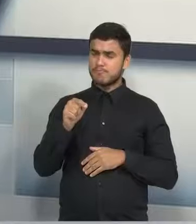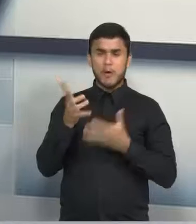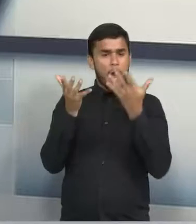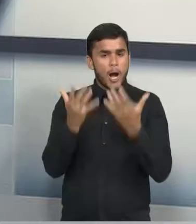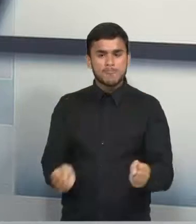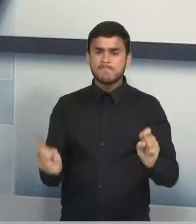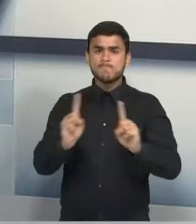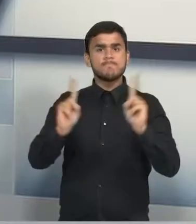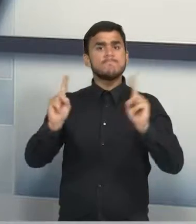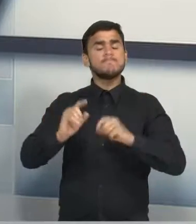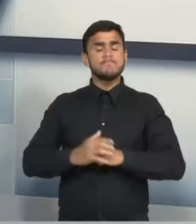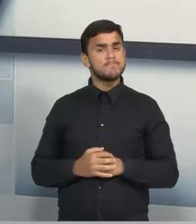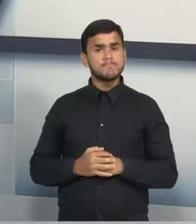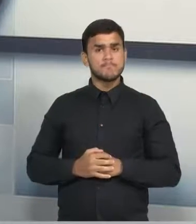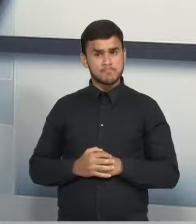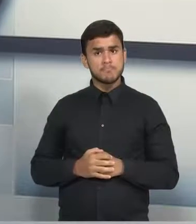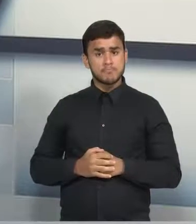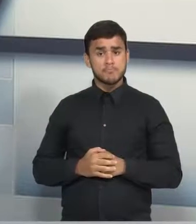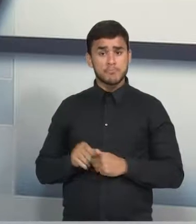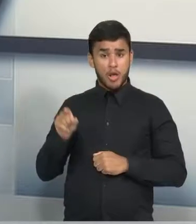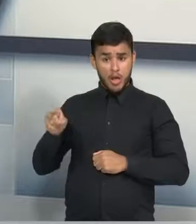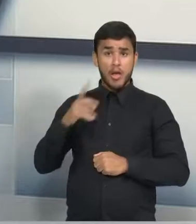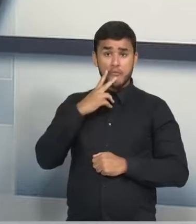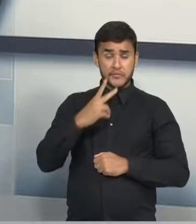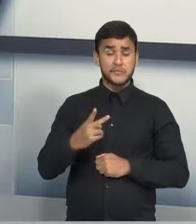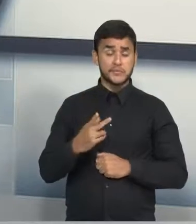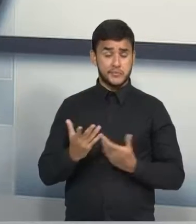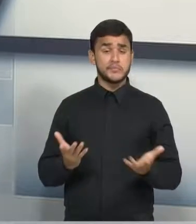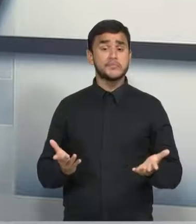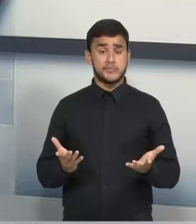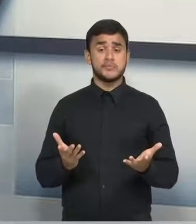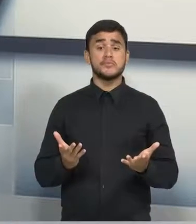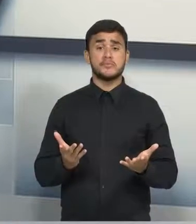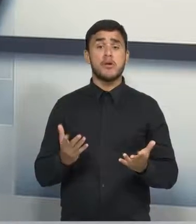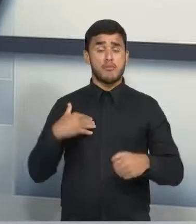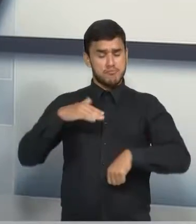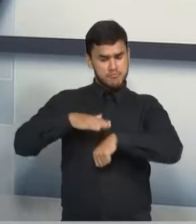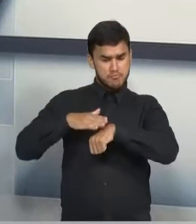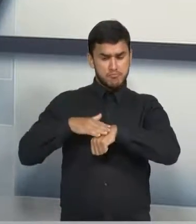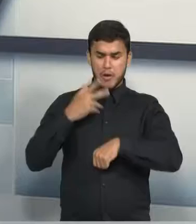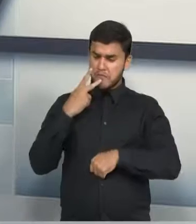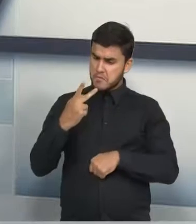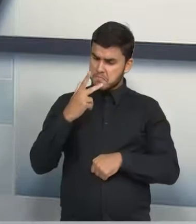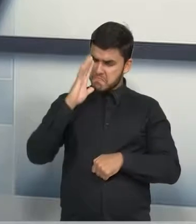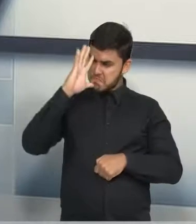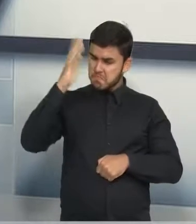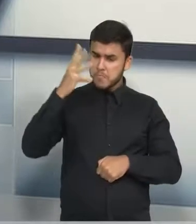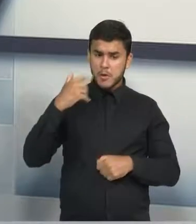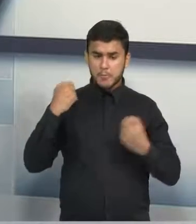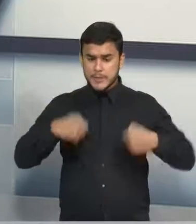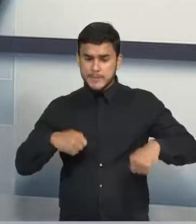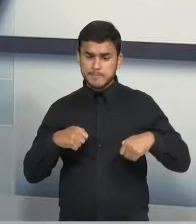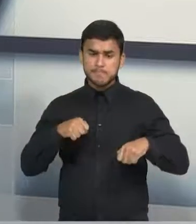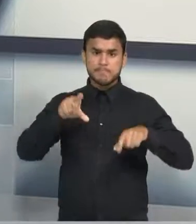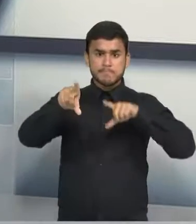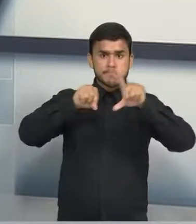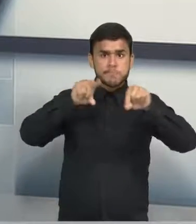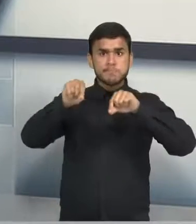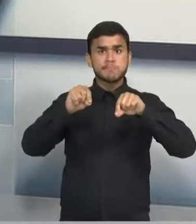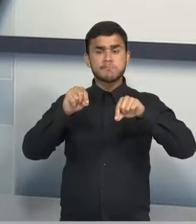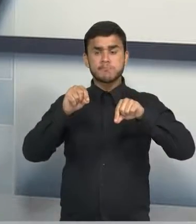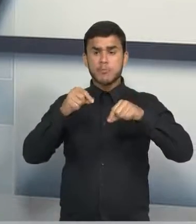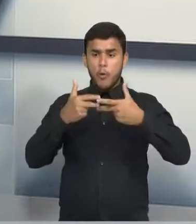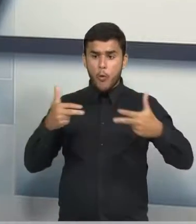pessoas que não aceitam, né, coisas inadmissíveis e tomam providência. A gente espera que ela tome